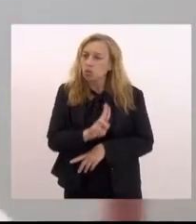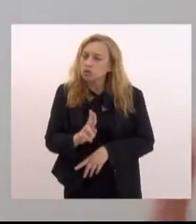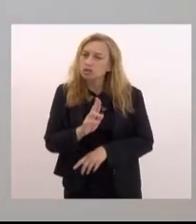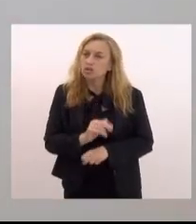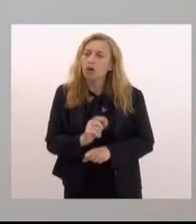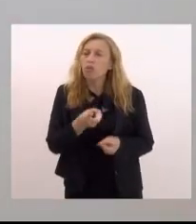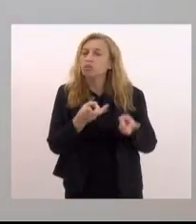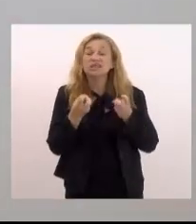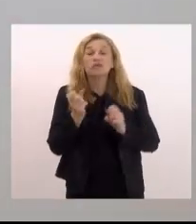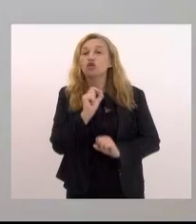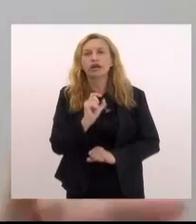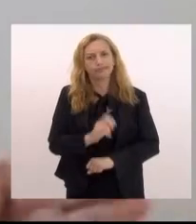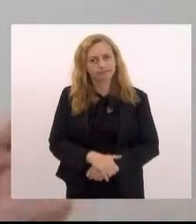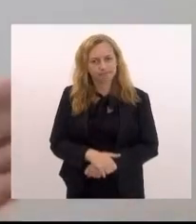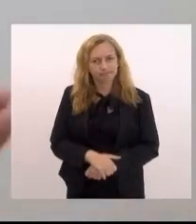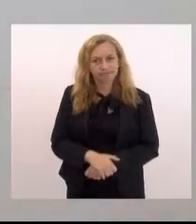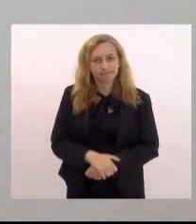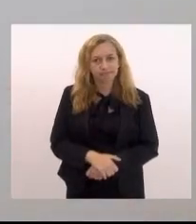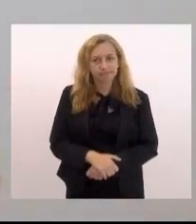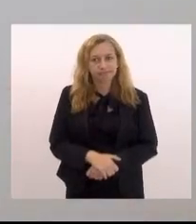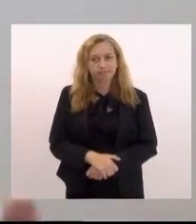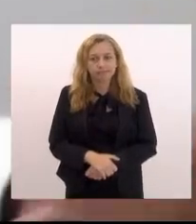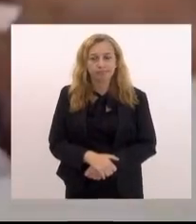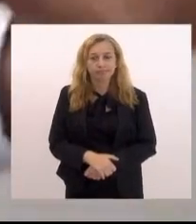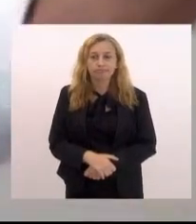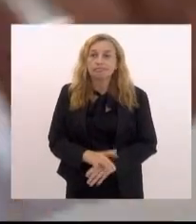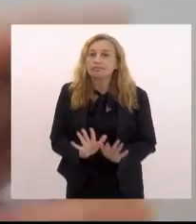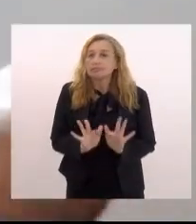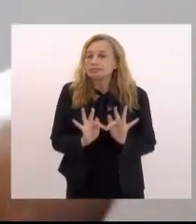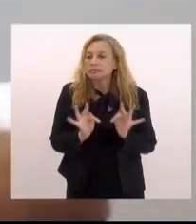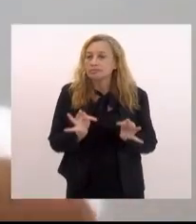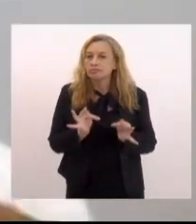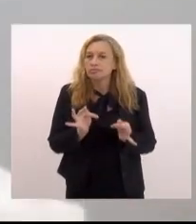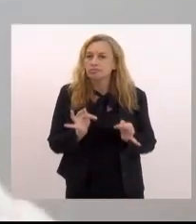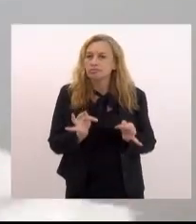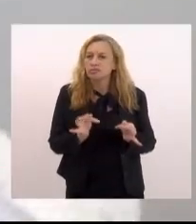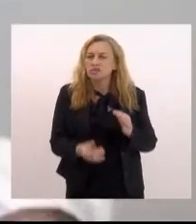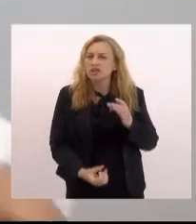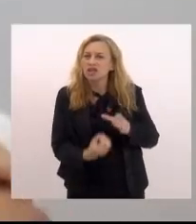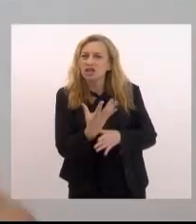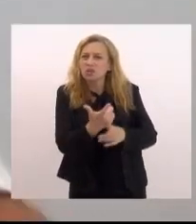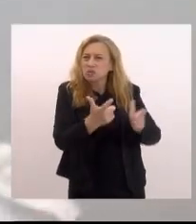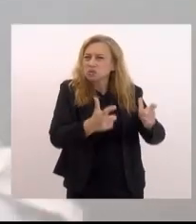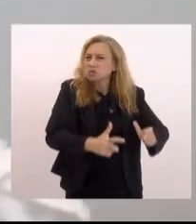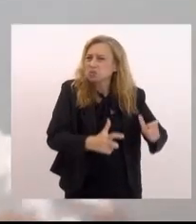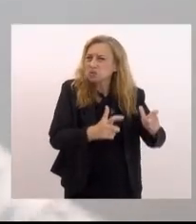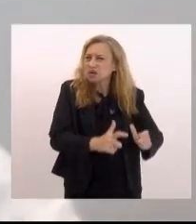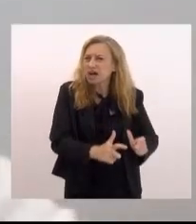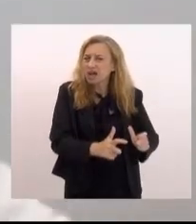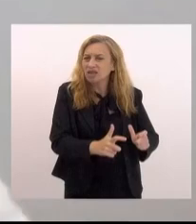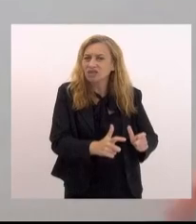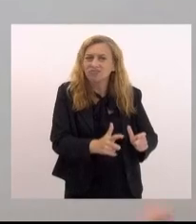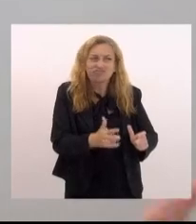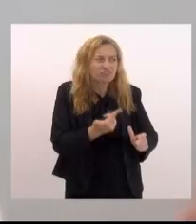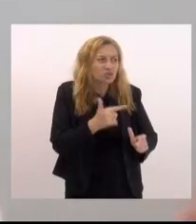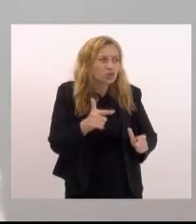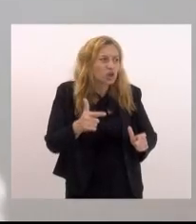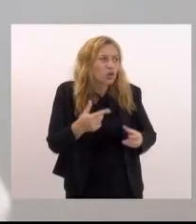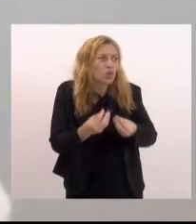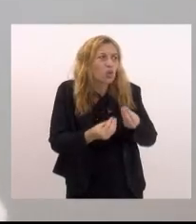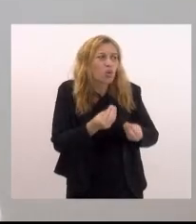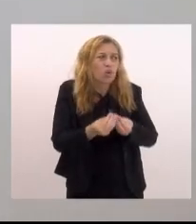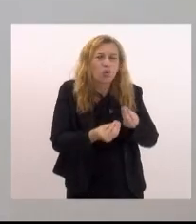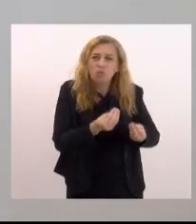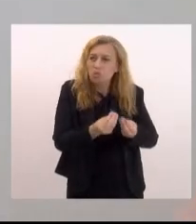se observa? Se observa que simplesmente se construiu num lugar que não tem a menor condição de